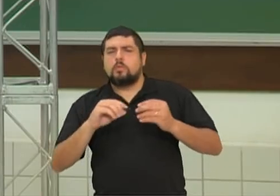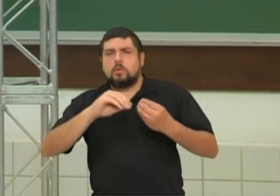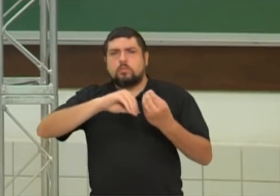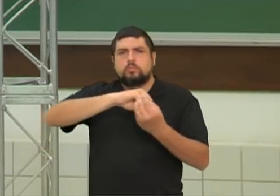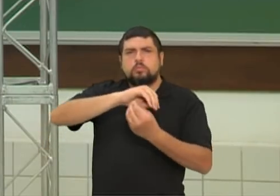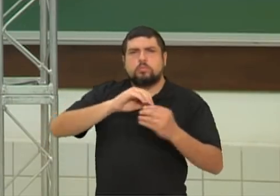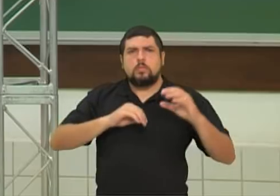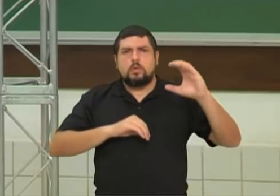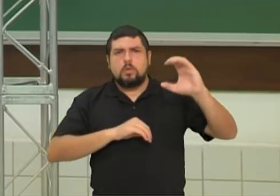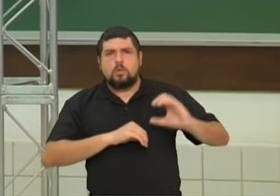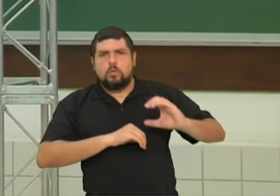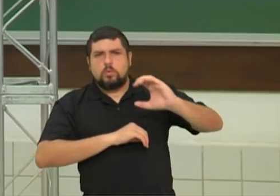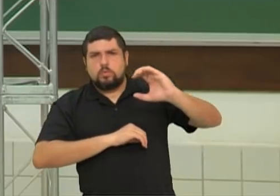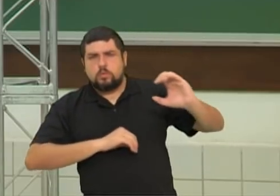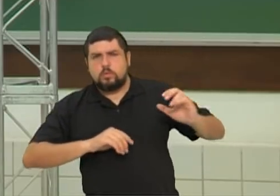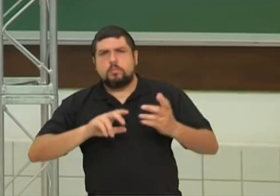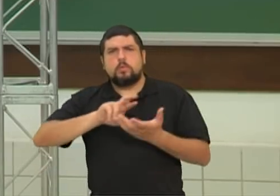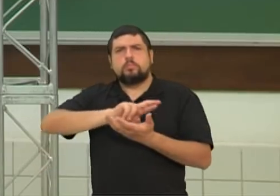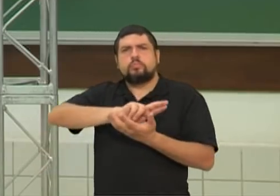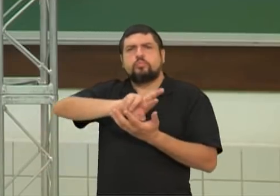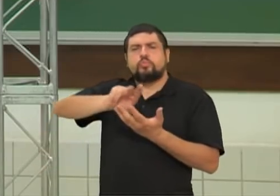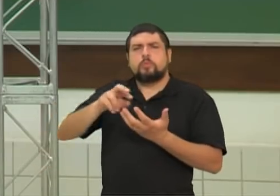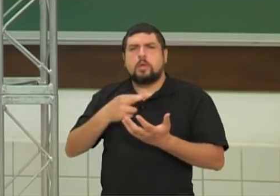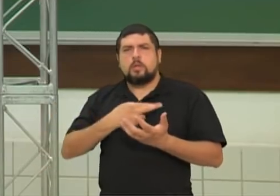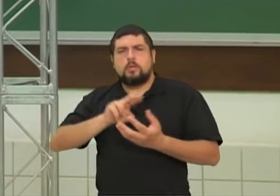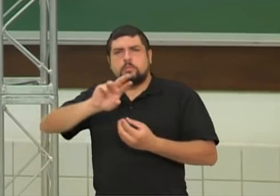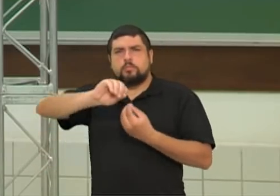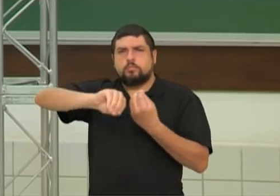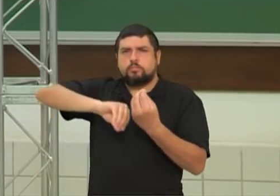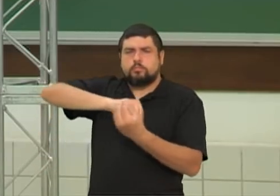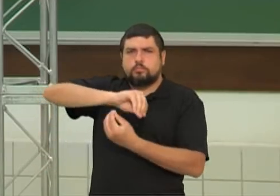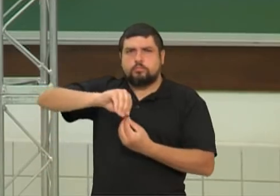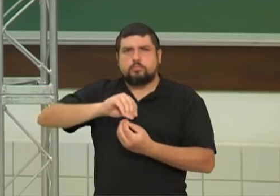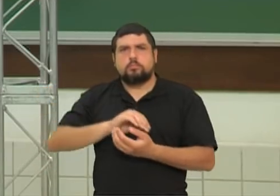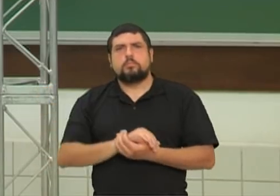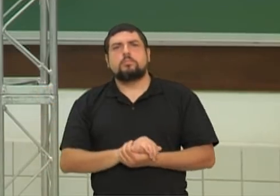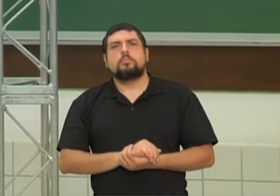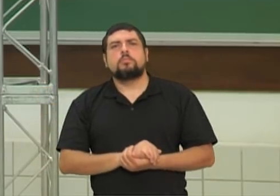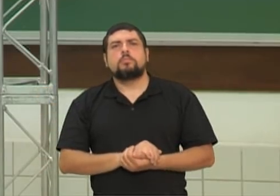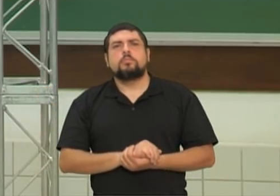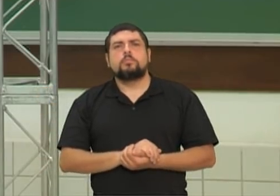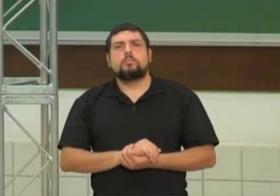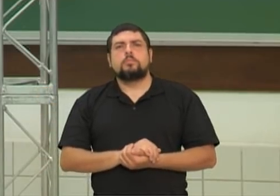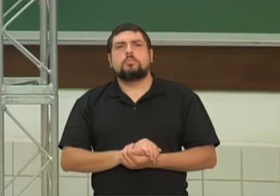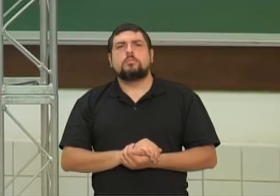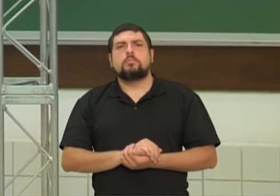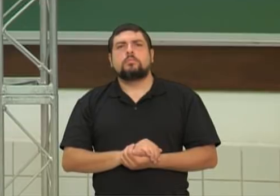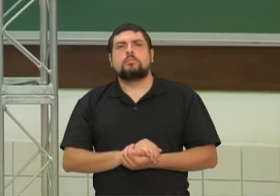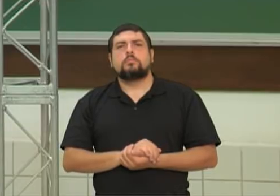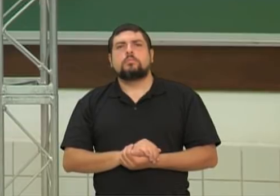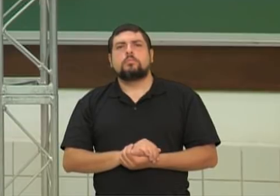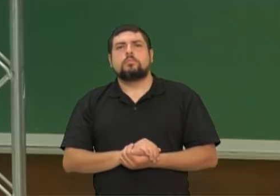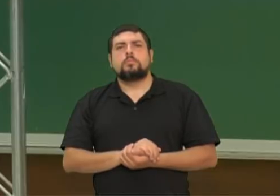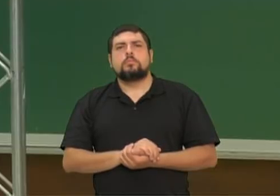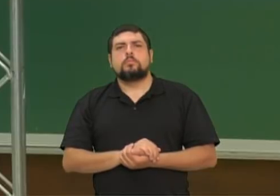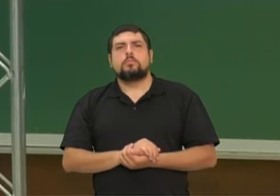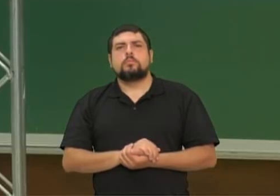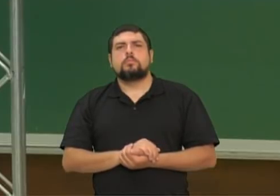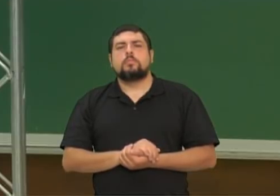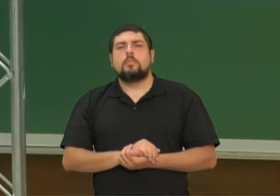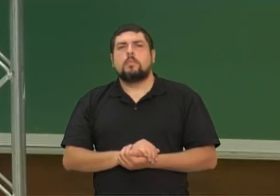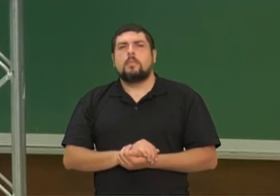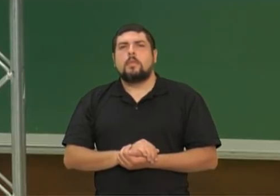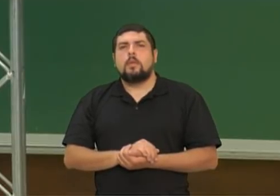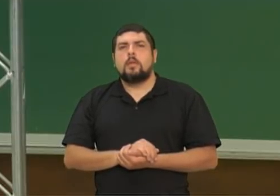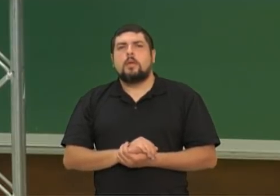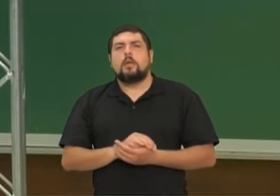do xamanismo, do espiritismo e até das religiões orientais. Bom, então nós temos na